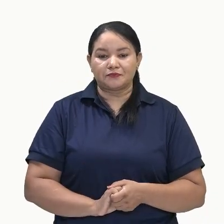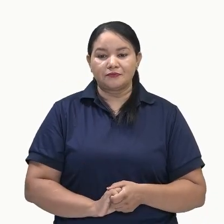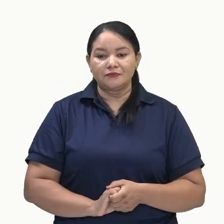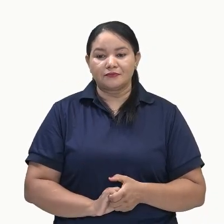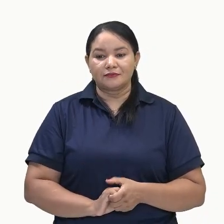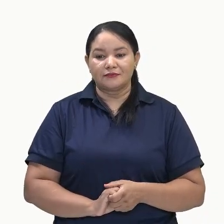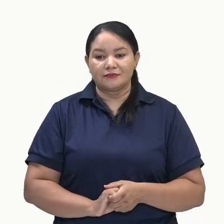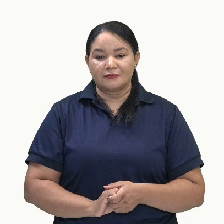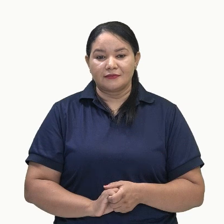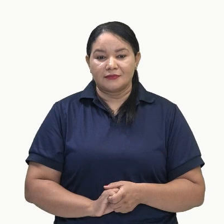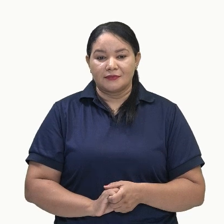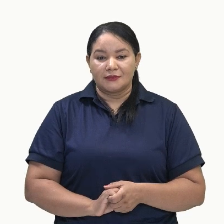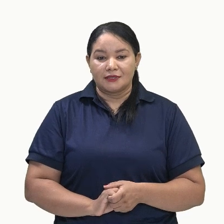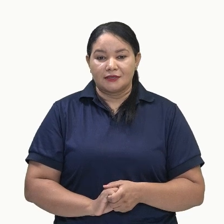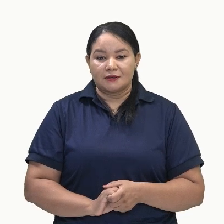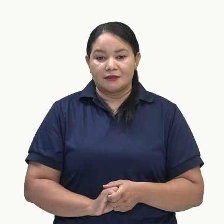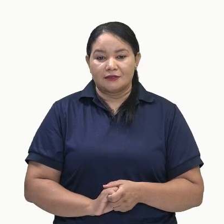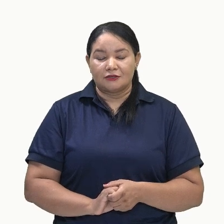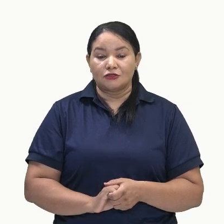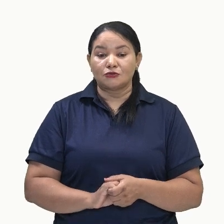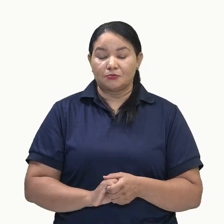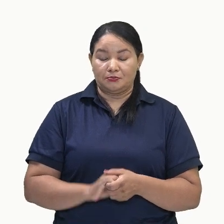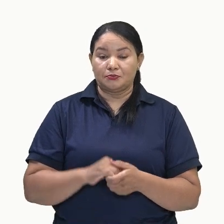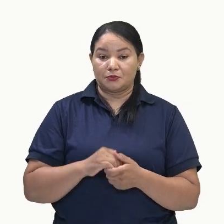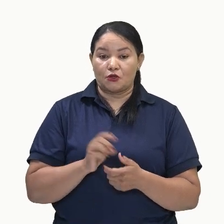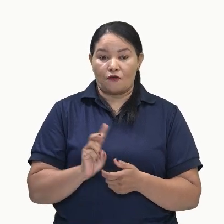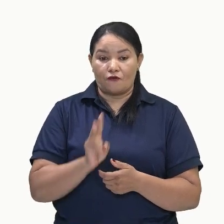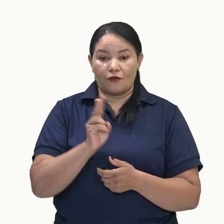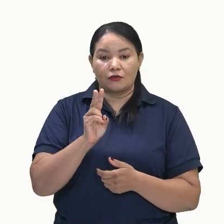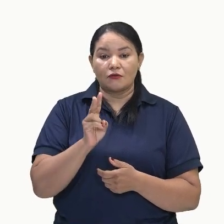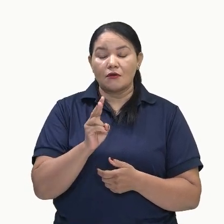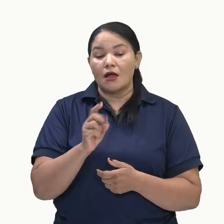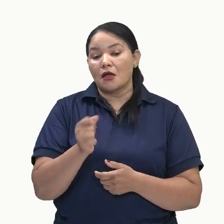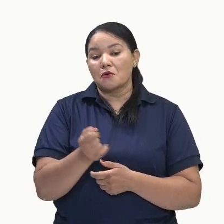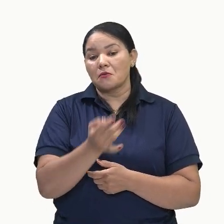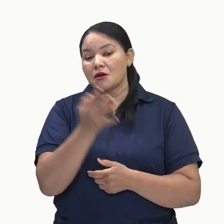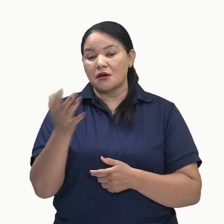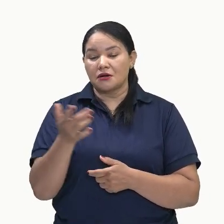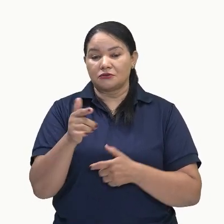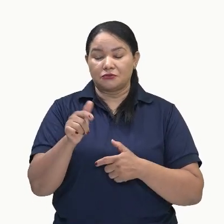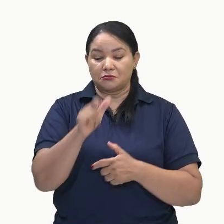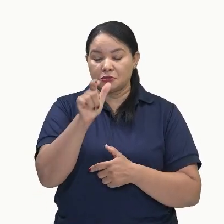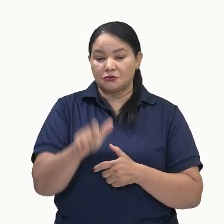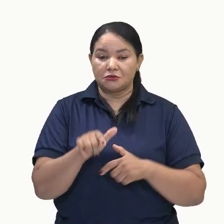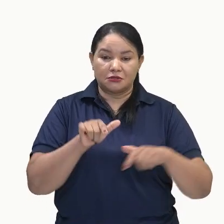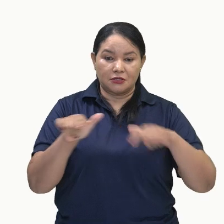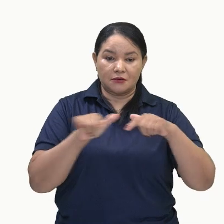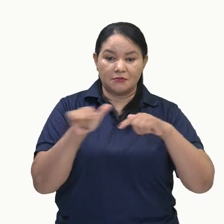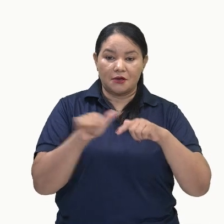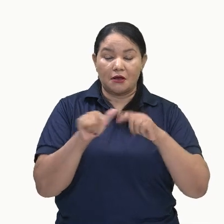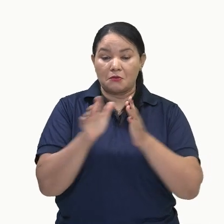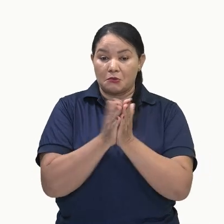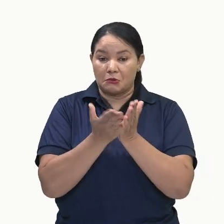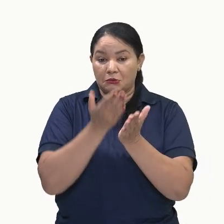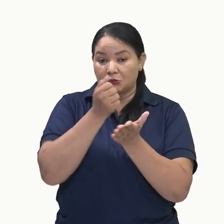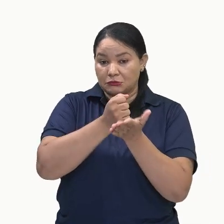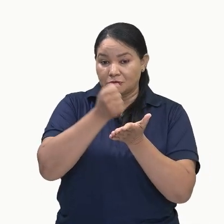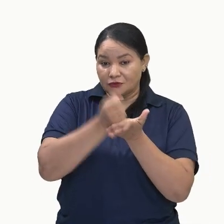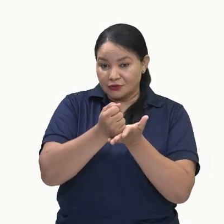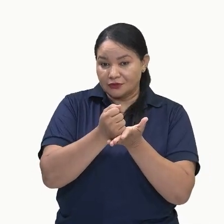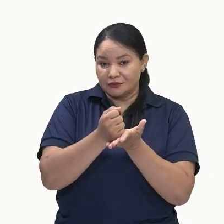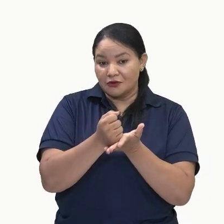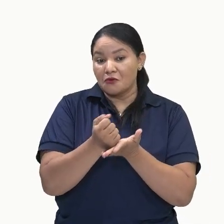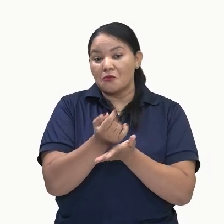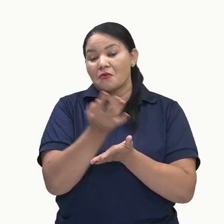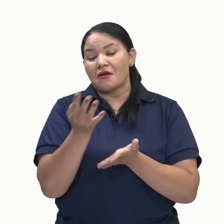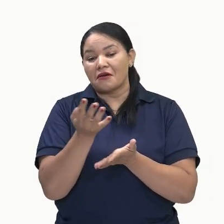Vamos, considerando as informações do quadro, quantos trabalhadores de Manaus têm registro de carteira assinada? Você lembra, nós temos vamos pegar